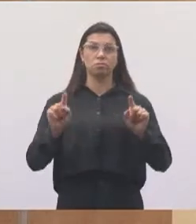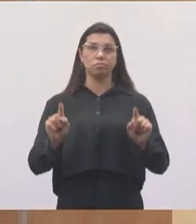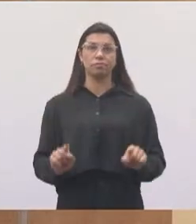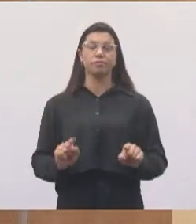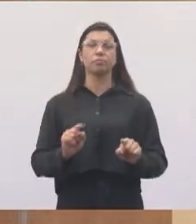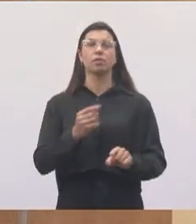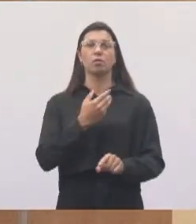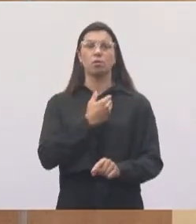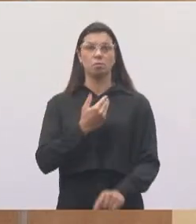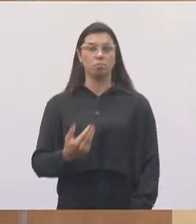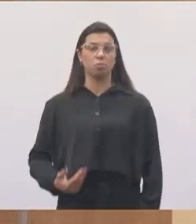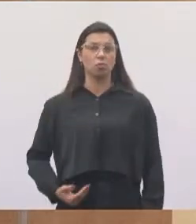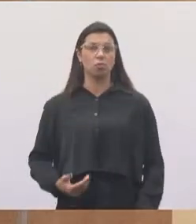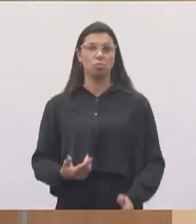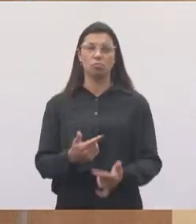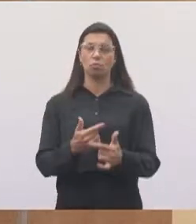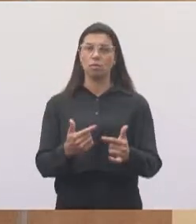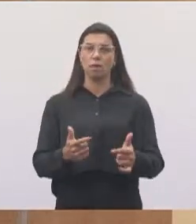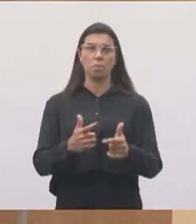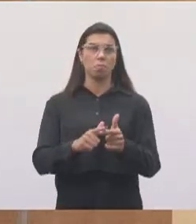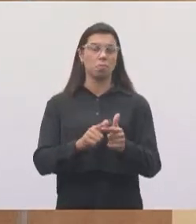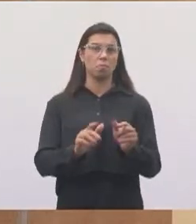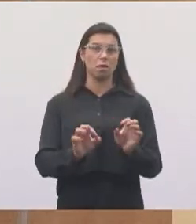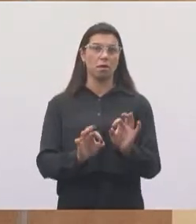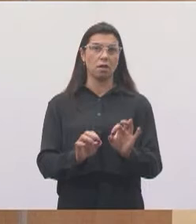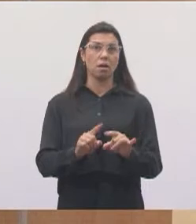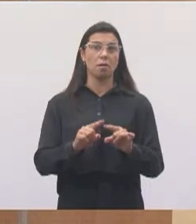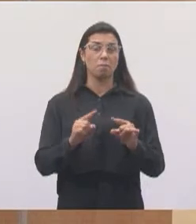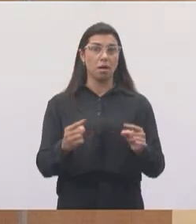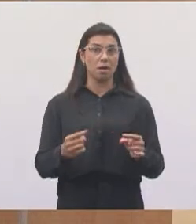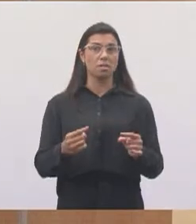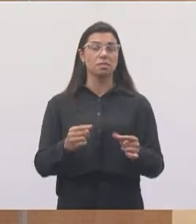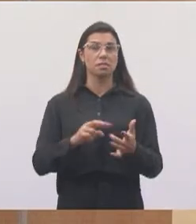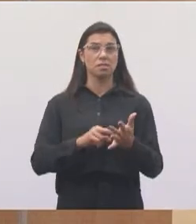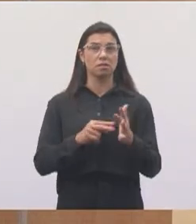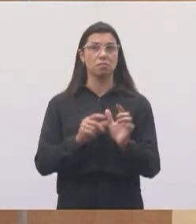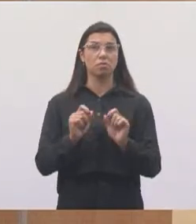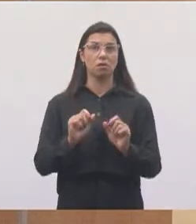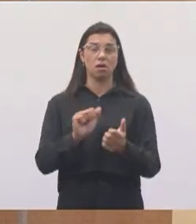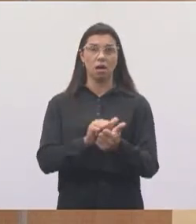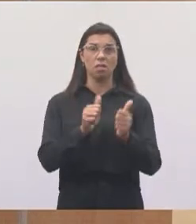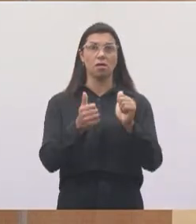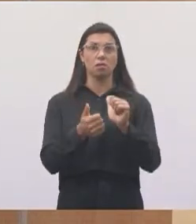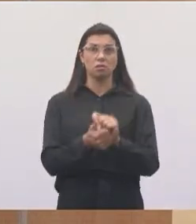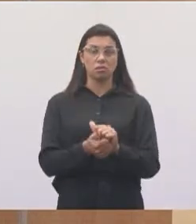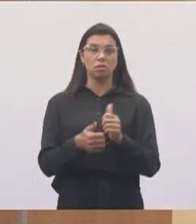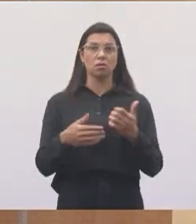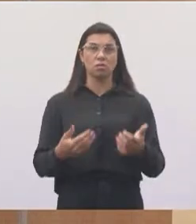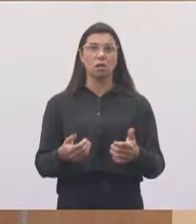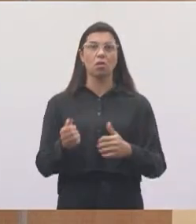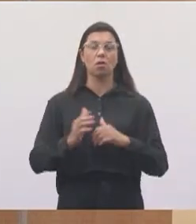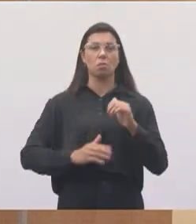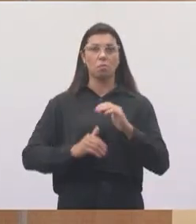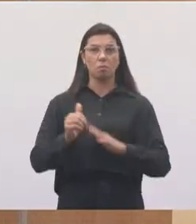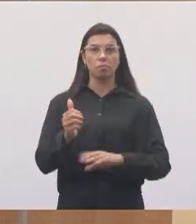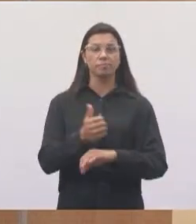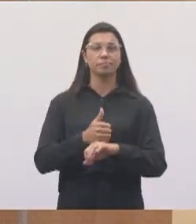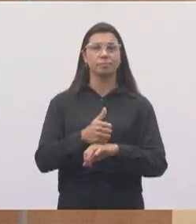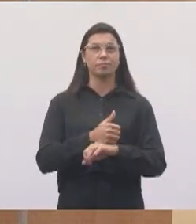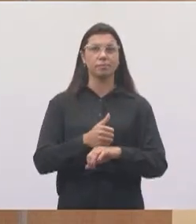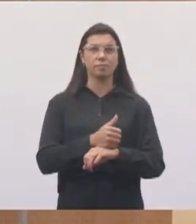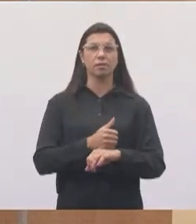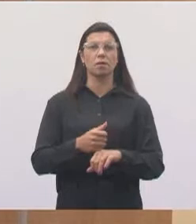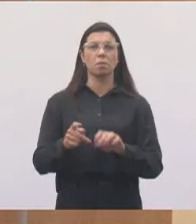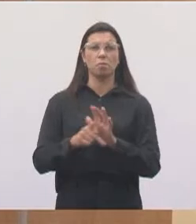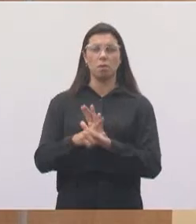municipais, não vão ter nenhum custo para os servidores, é mais uma adequação a qual o empregador, no caso é a prefeitura, está ajustando a alíquota